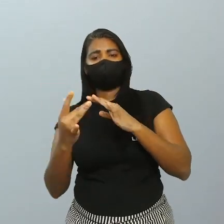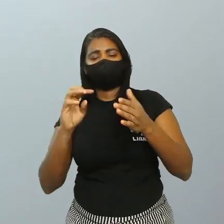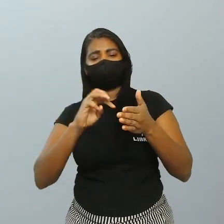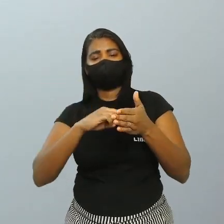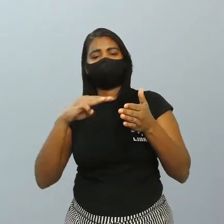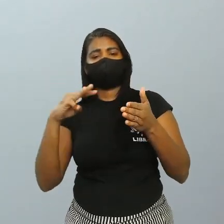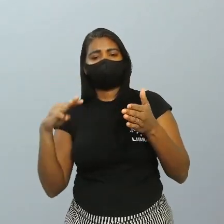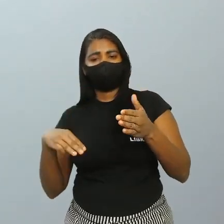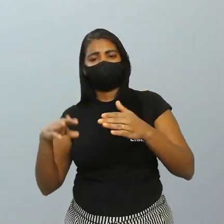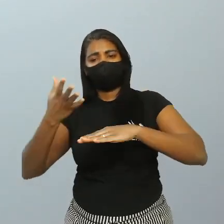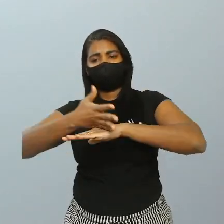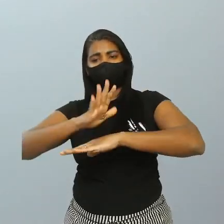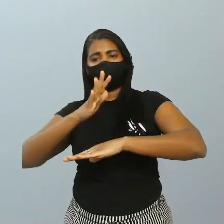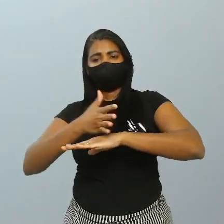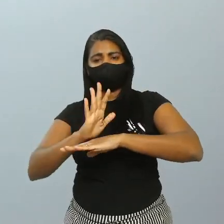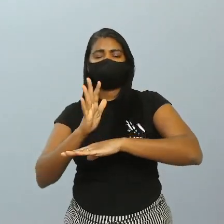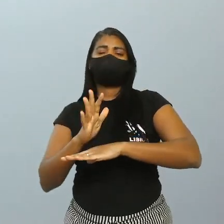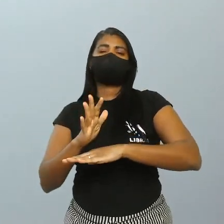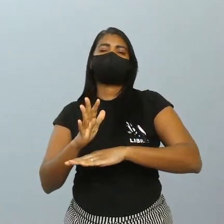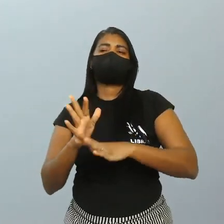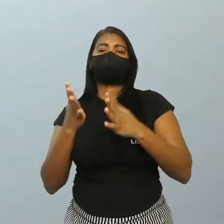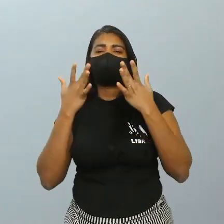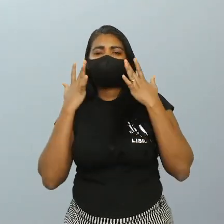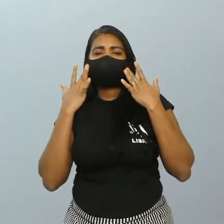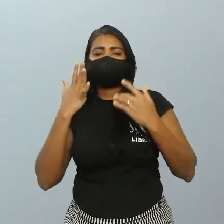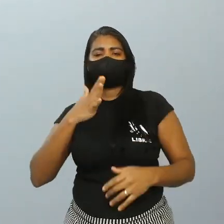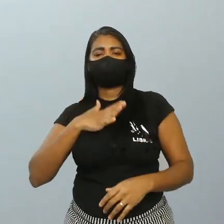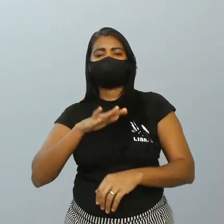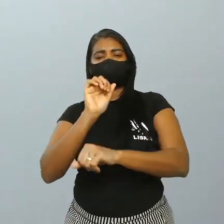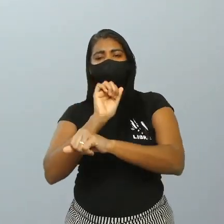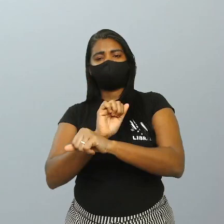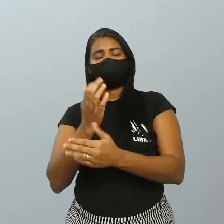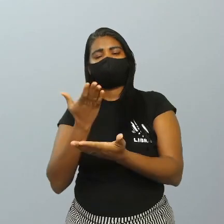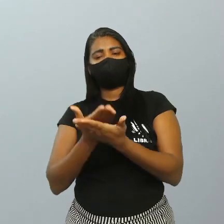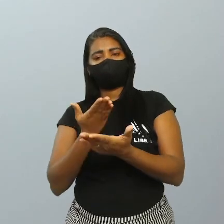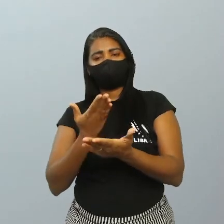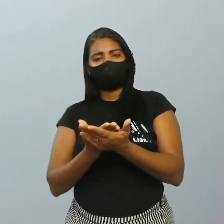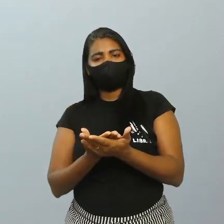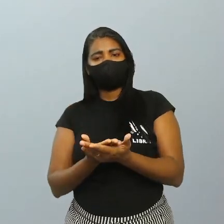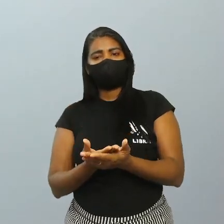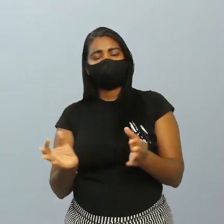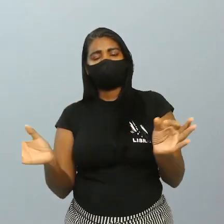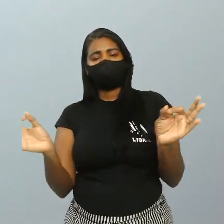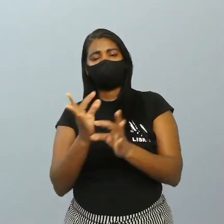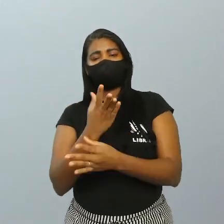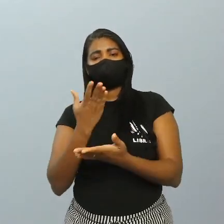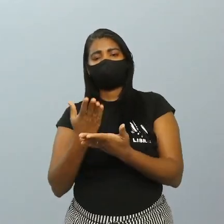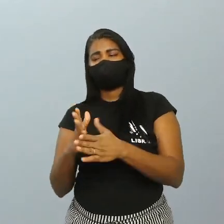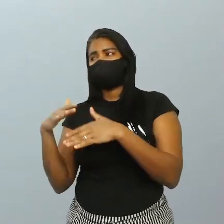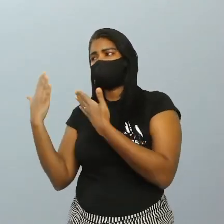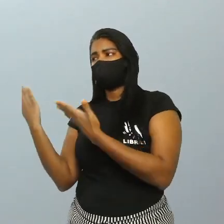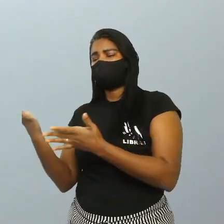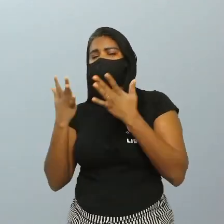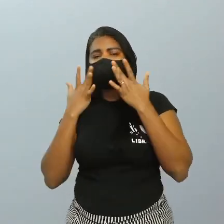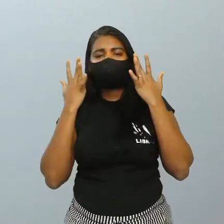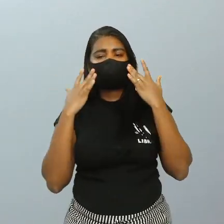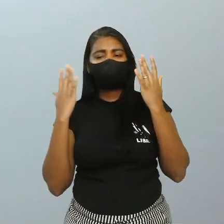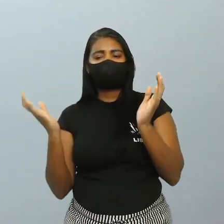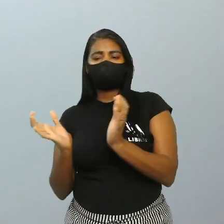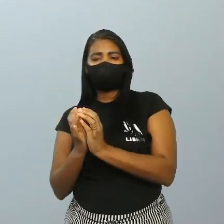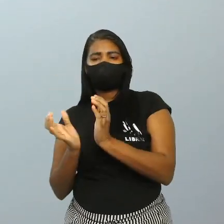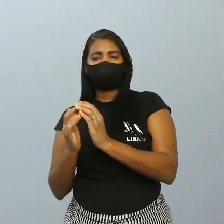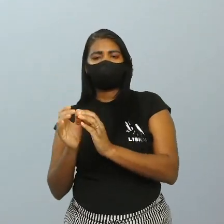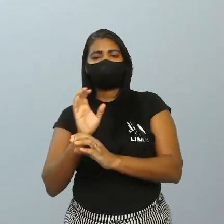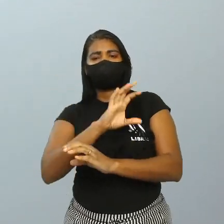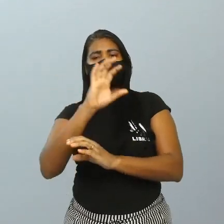né, dentro das suas práticas, tá bom? Espero que vocês tenham gostado. A gente fechou aqui essa questão do teatro pernambucano, né, dentro desse